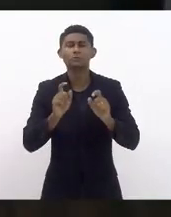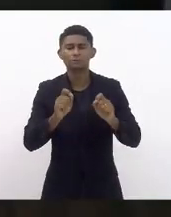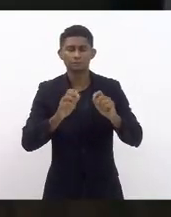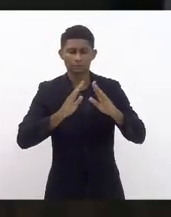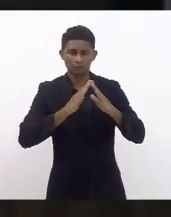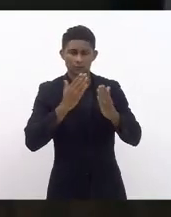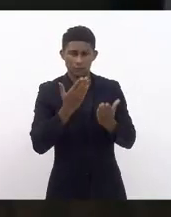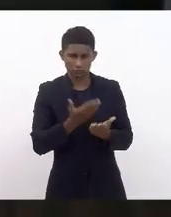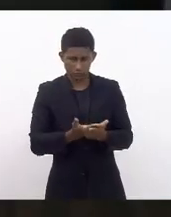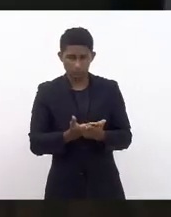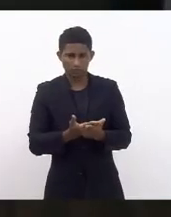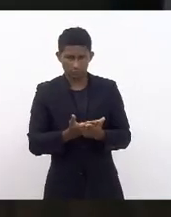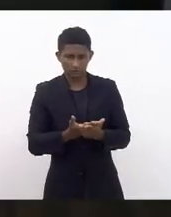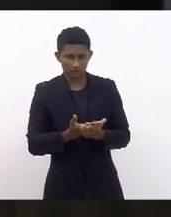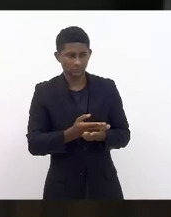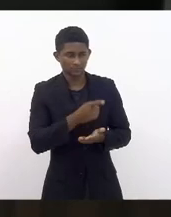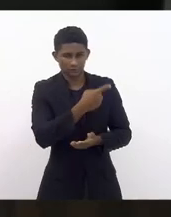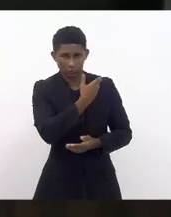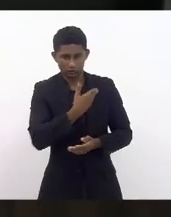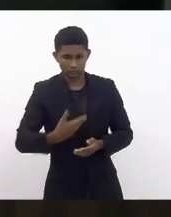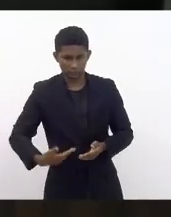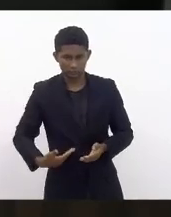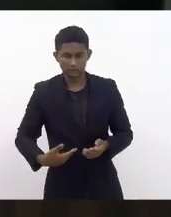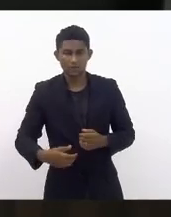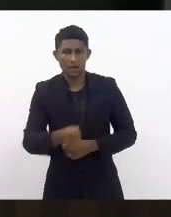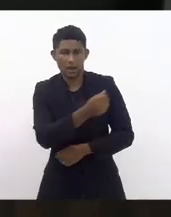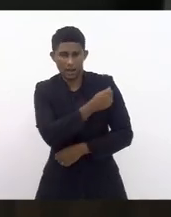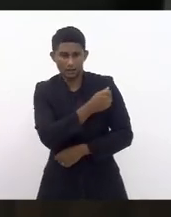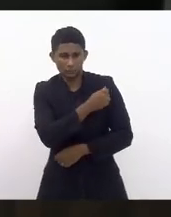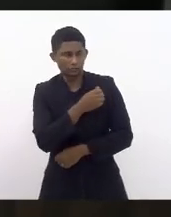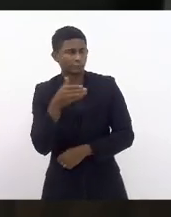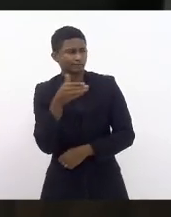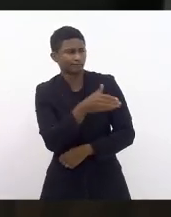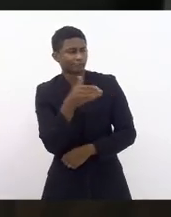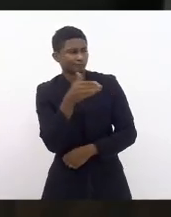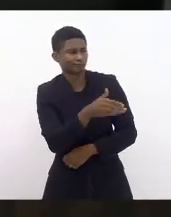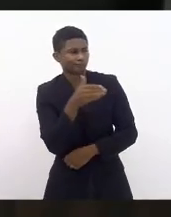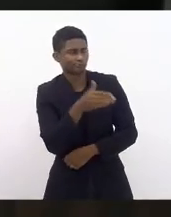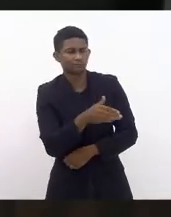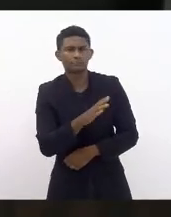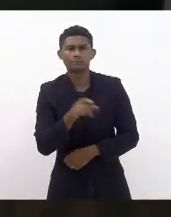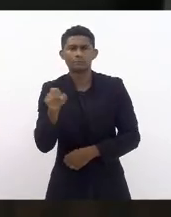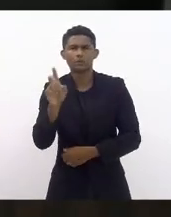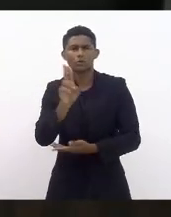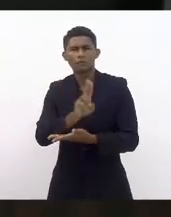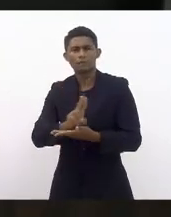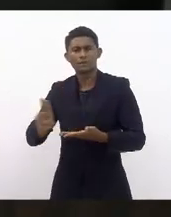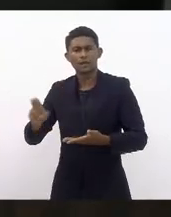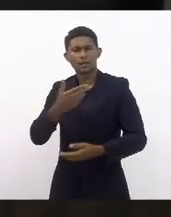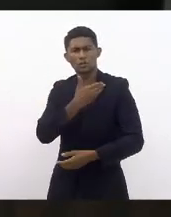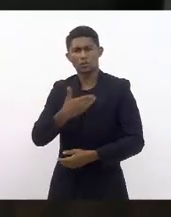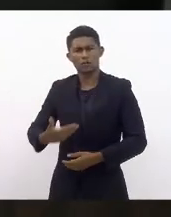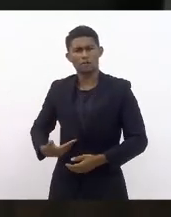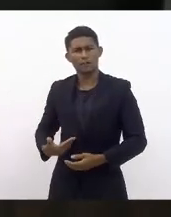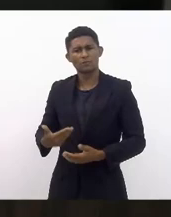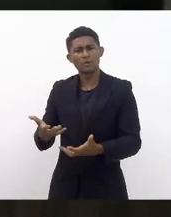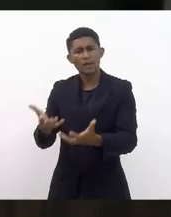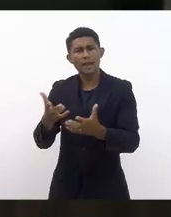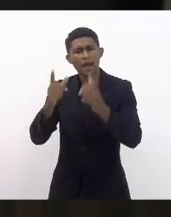é o aluno que tem menos recursos, estuda na escola pública, mas na universidade pública quem quer estudar são quem tem mais